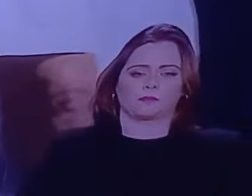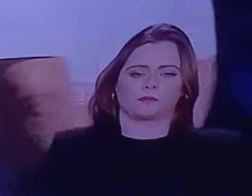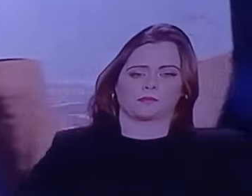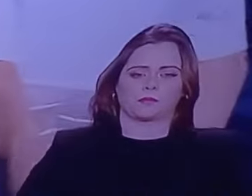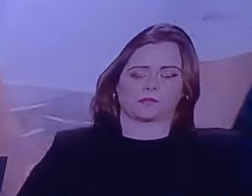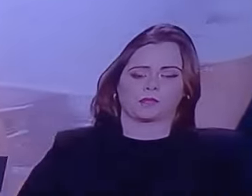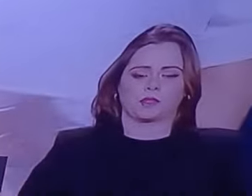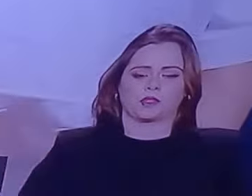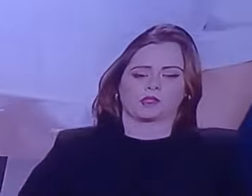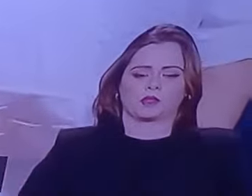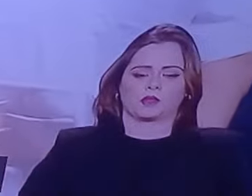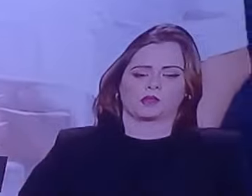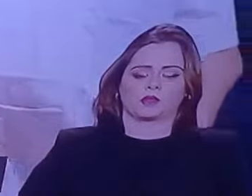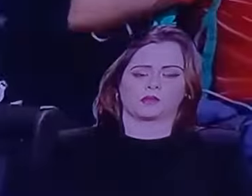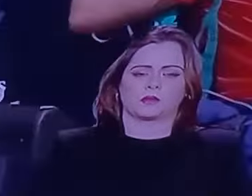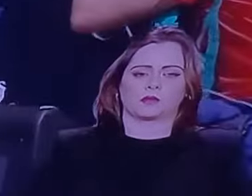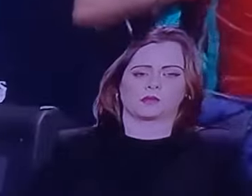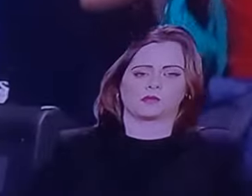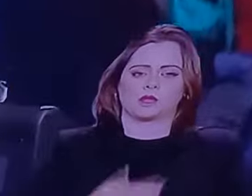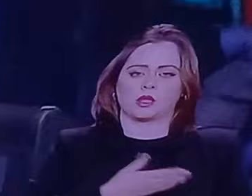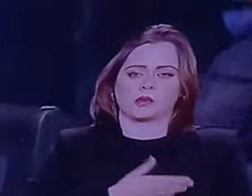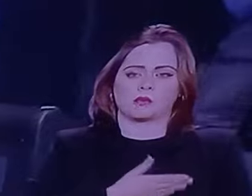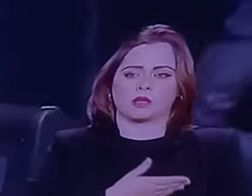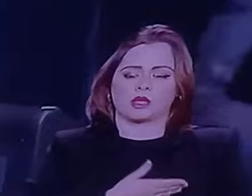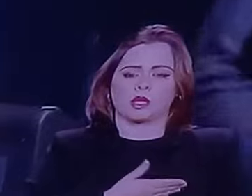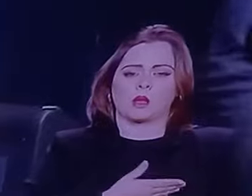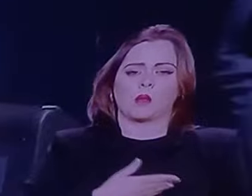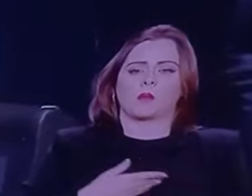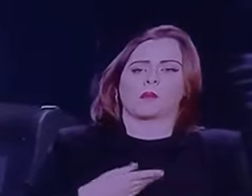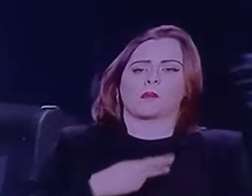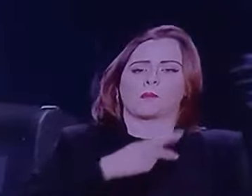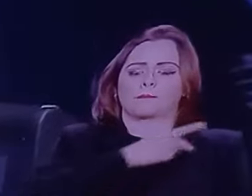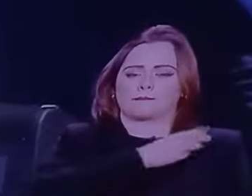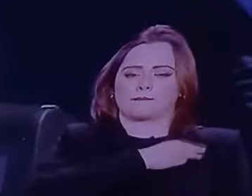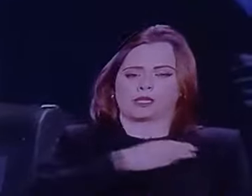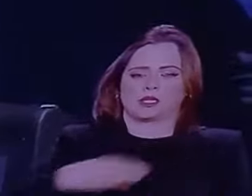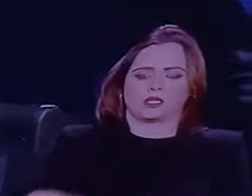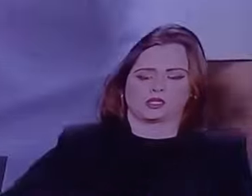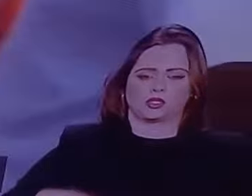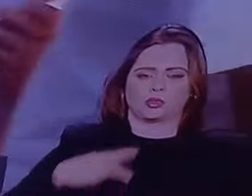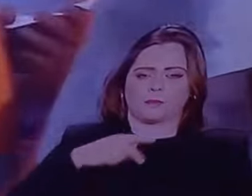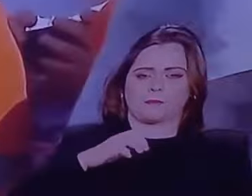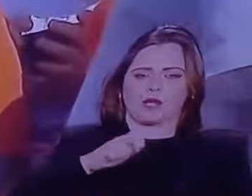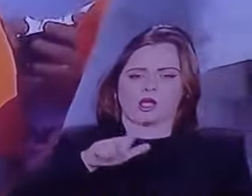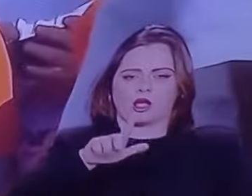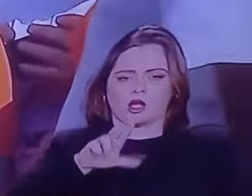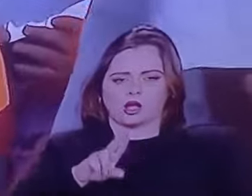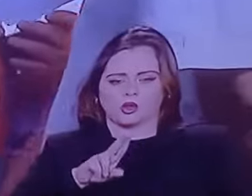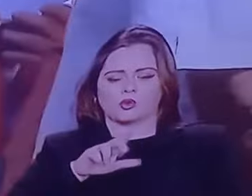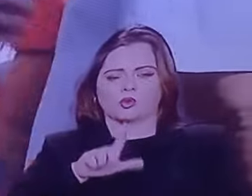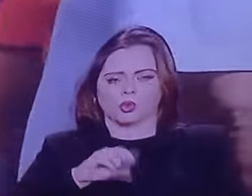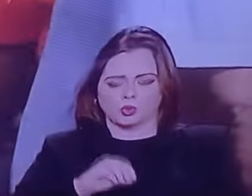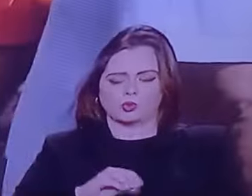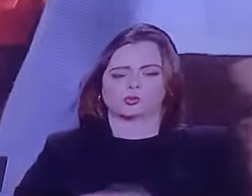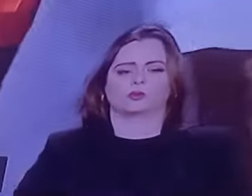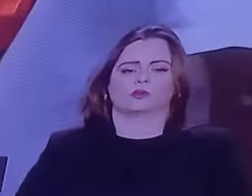o companheiro Paulo Teixeira, ministro do Desenvolvimento